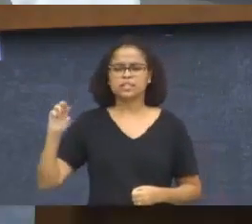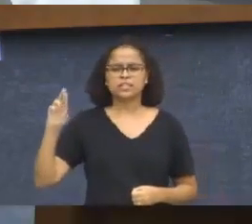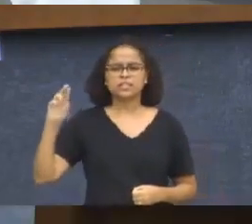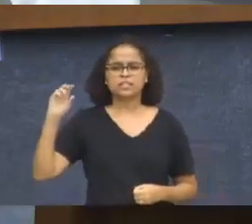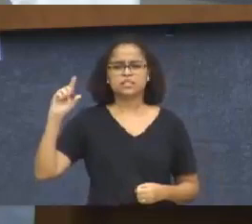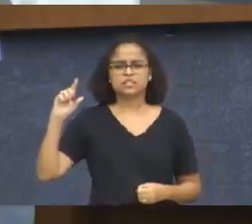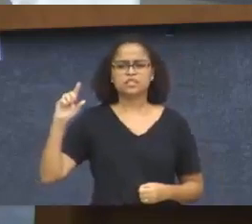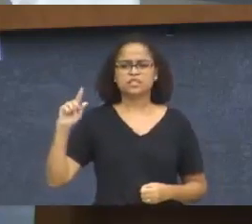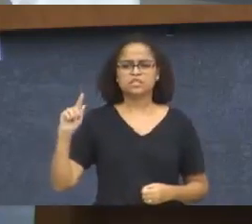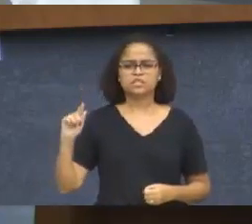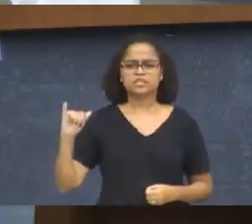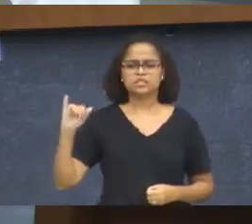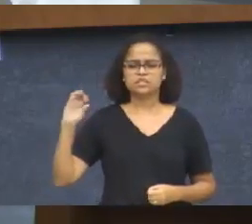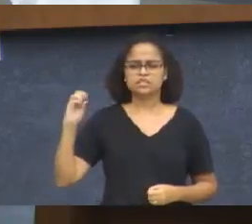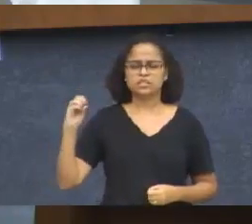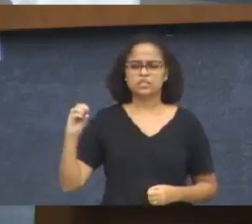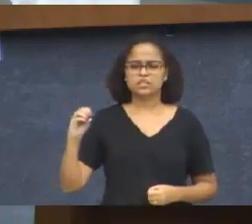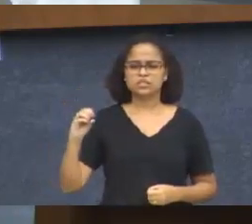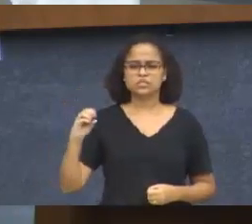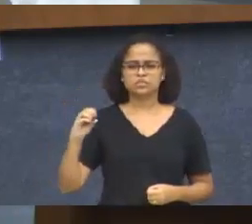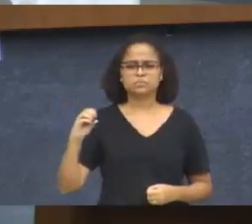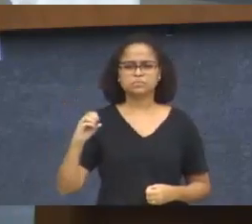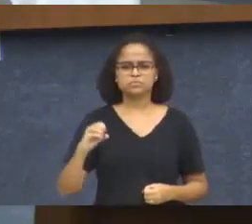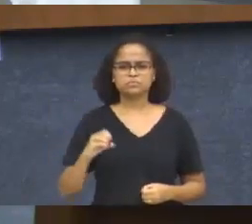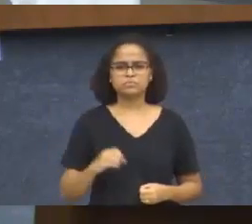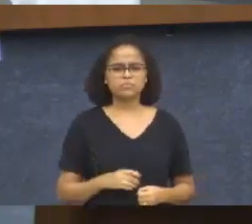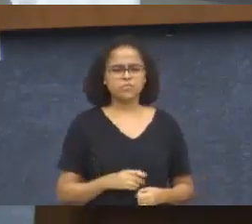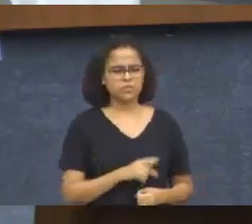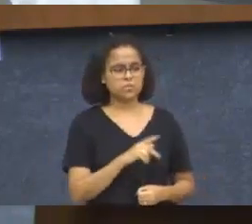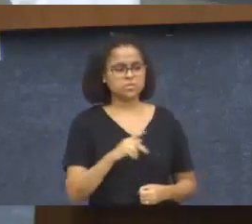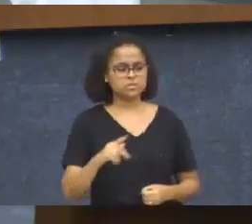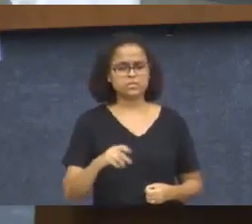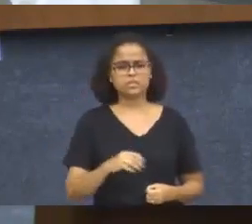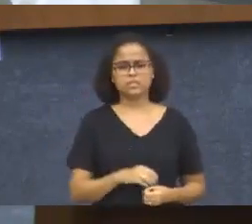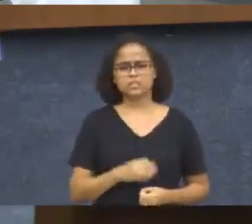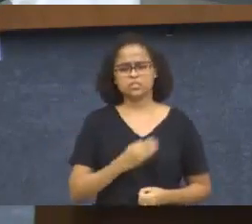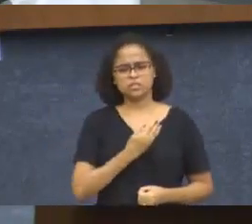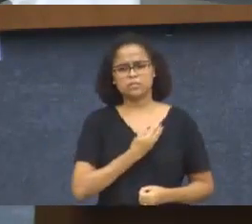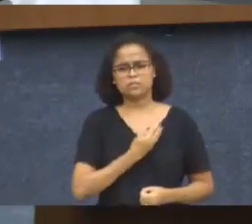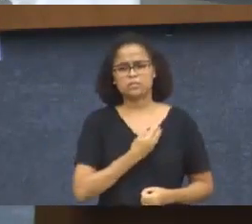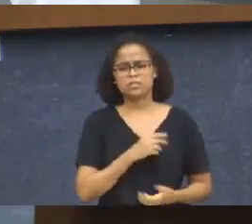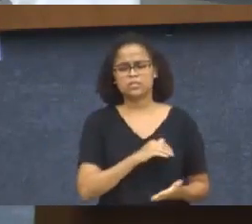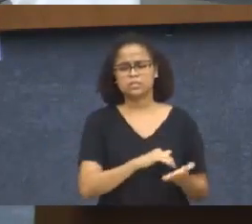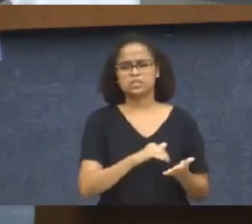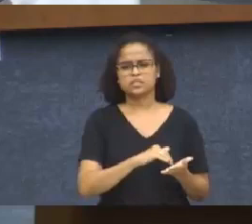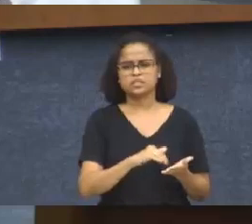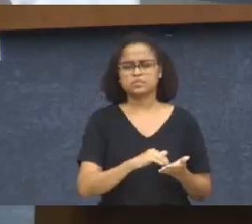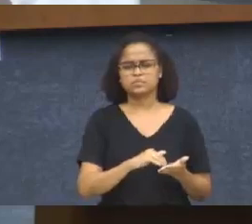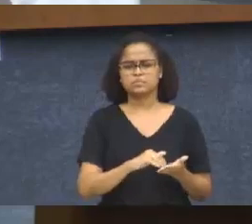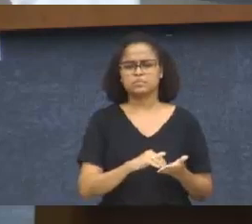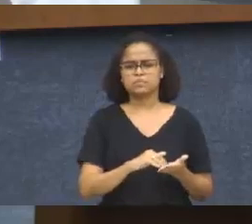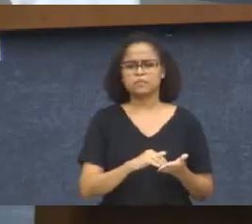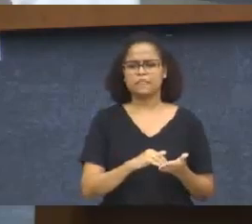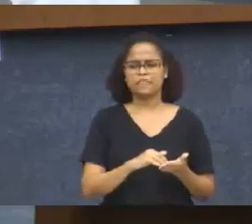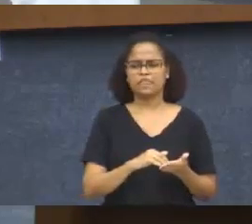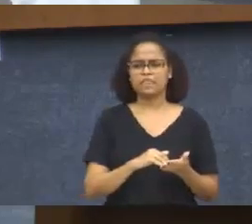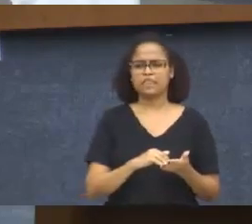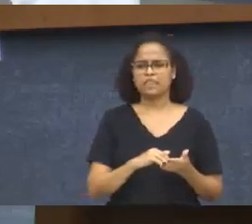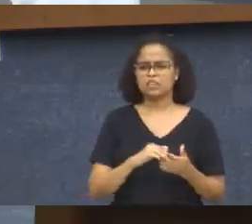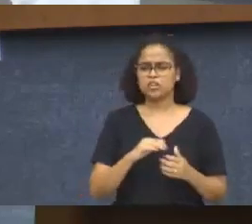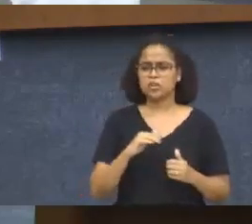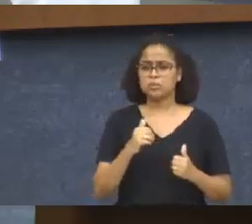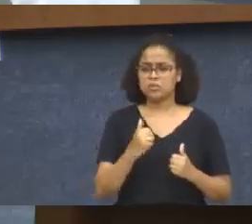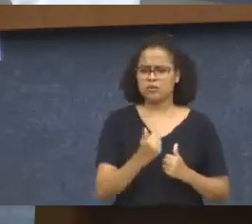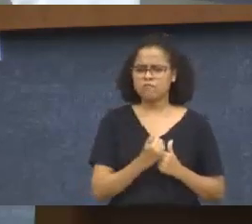Senhor presidente, senhora secretária, nobres pares, eu quero aqui fazer coro com o nosso amigo vereador Braulio Lara, quando